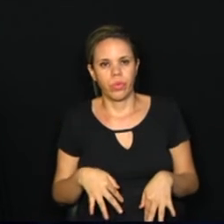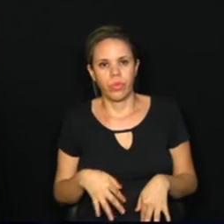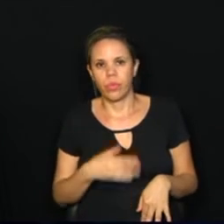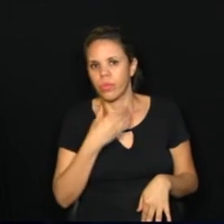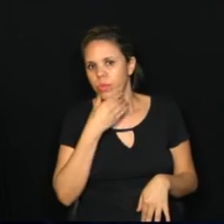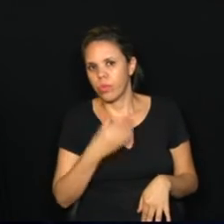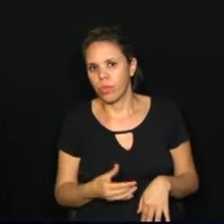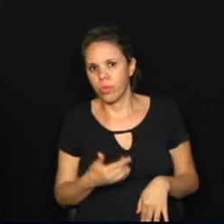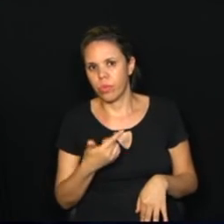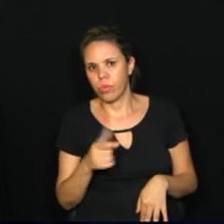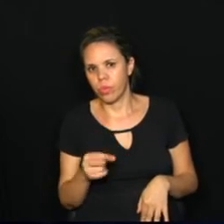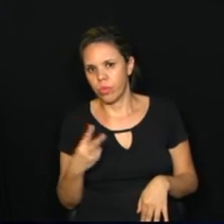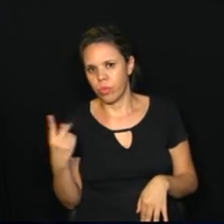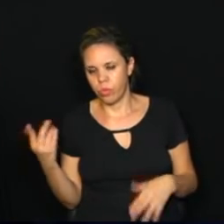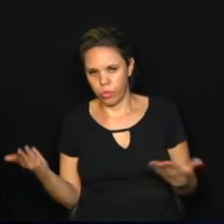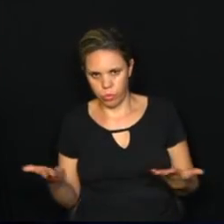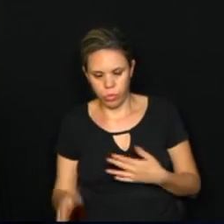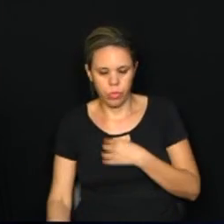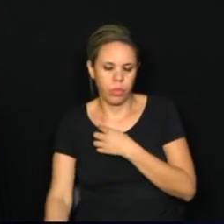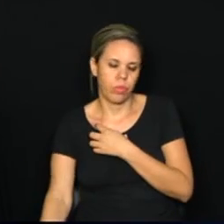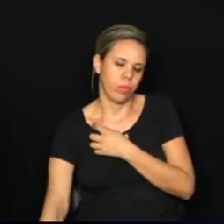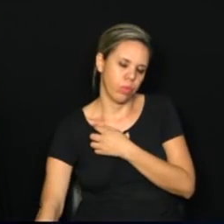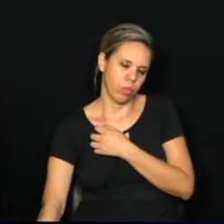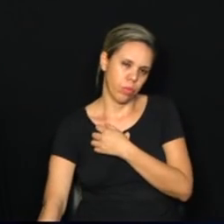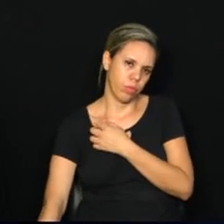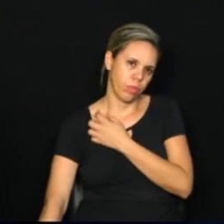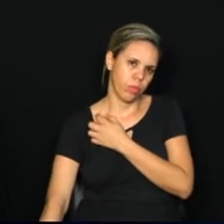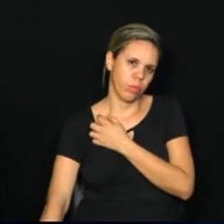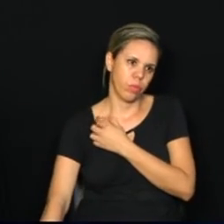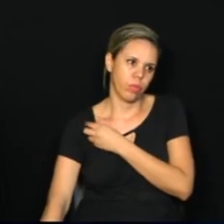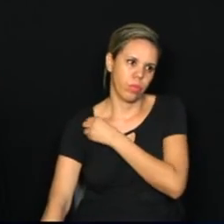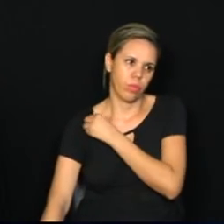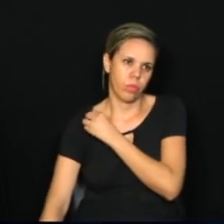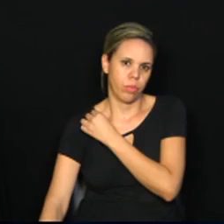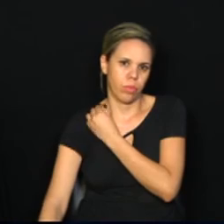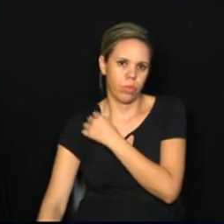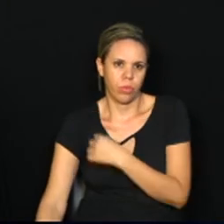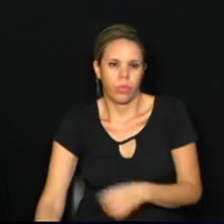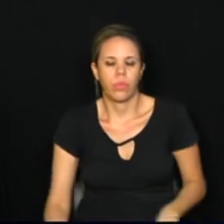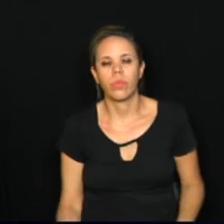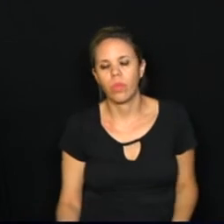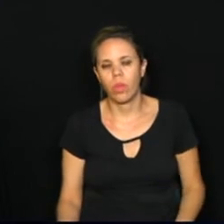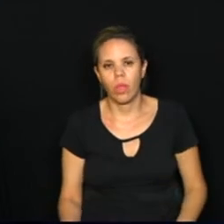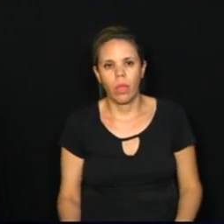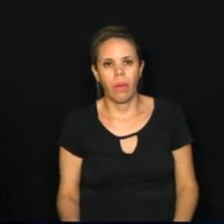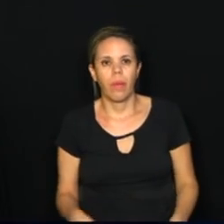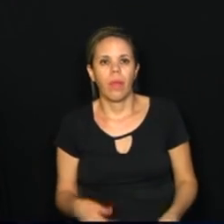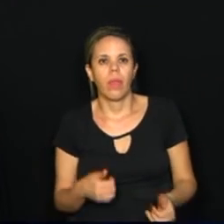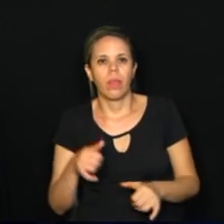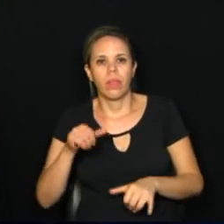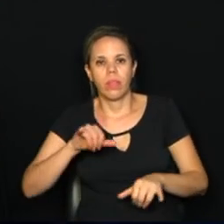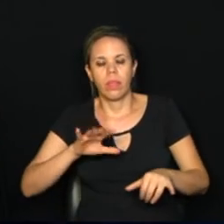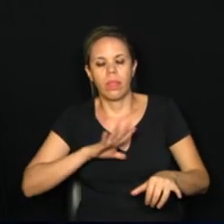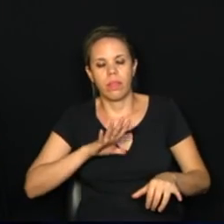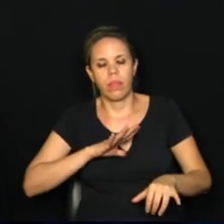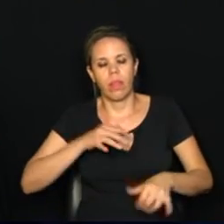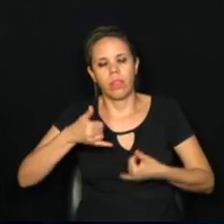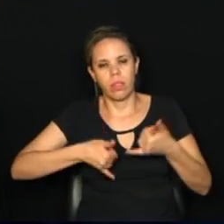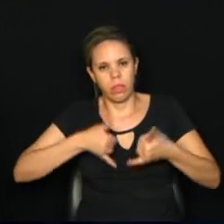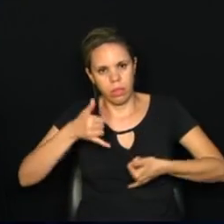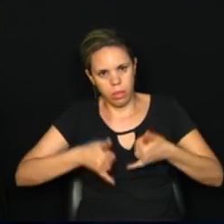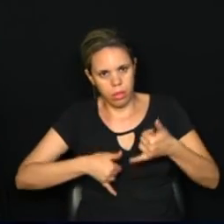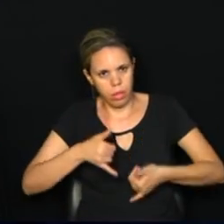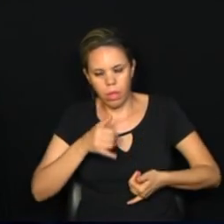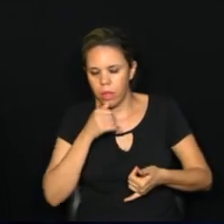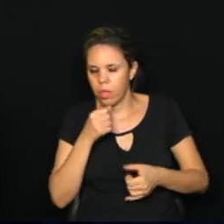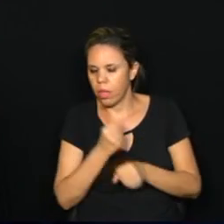de 2021 agora. E o reservatório ali do Ribeirão Piraí, na região de Salto, ele ainda não está